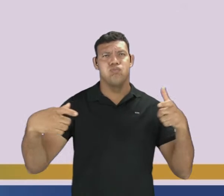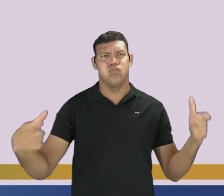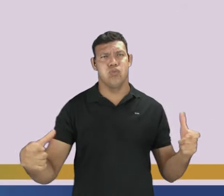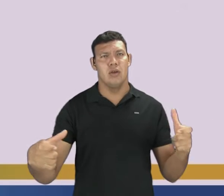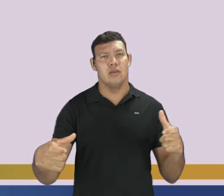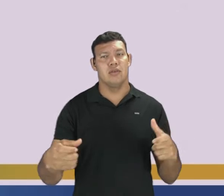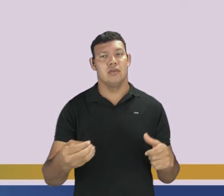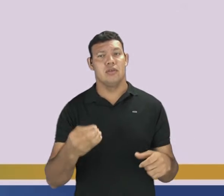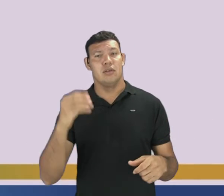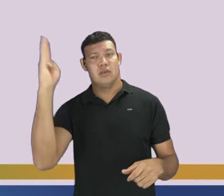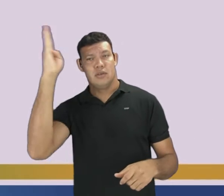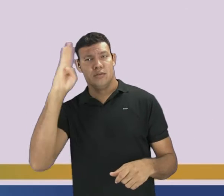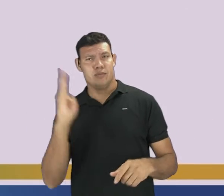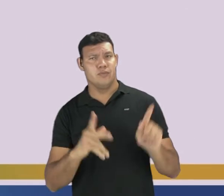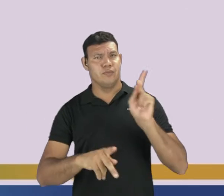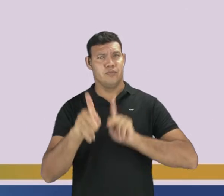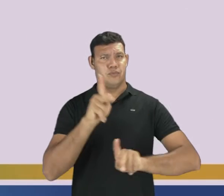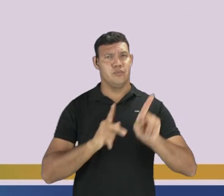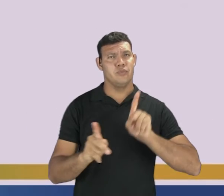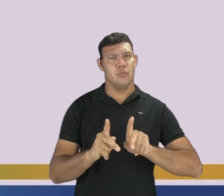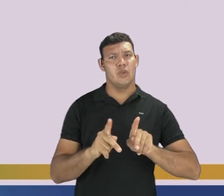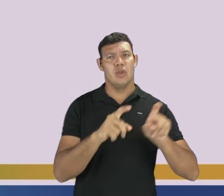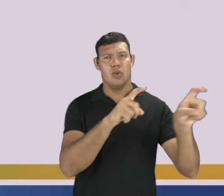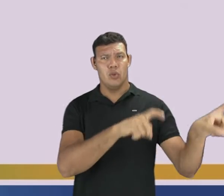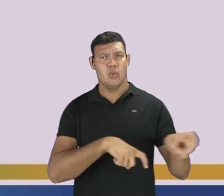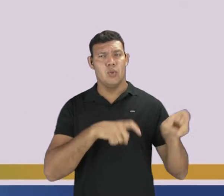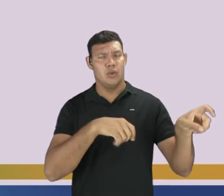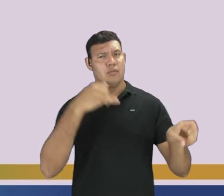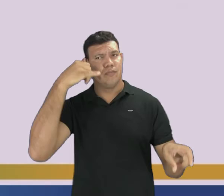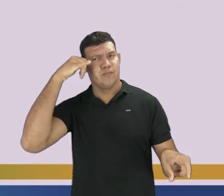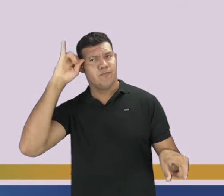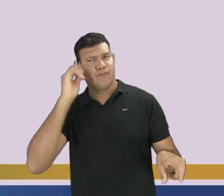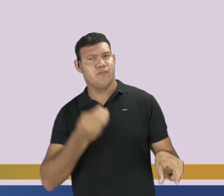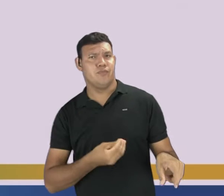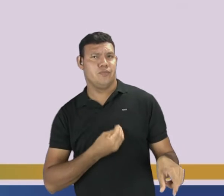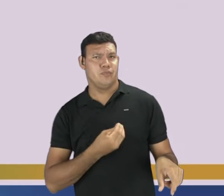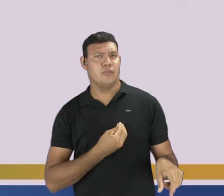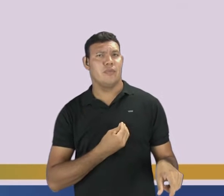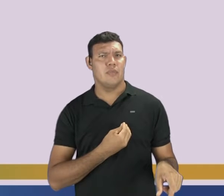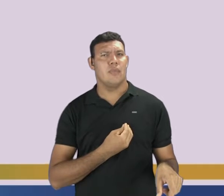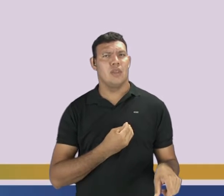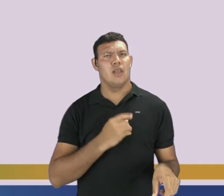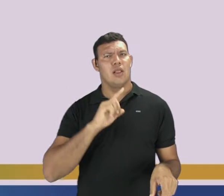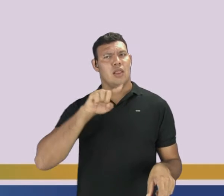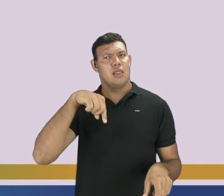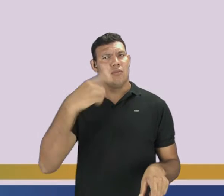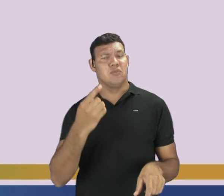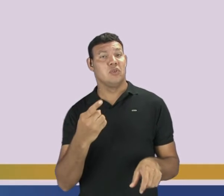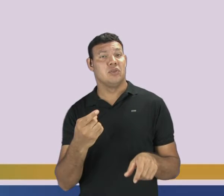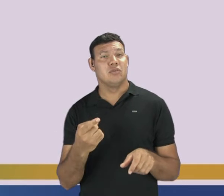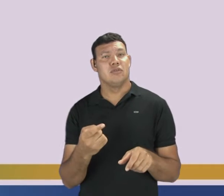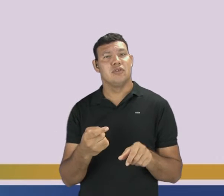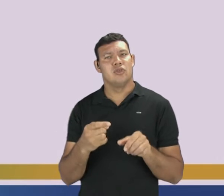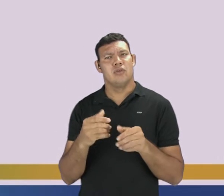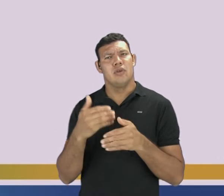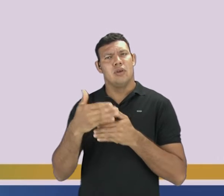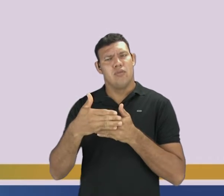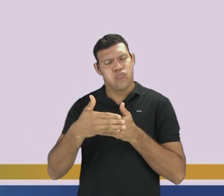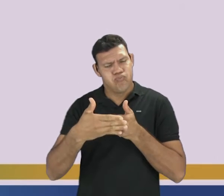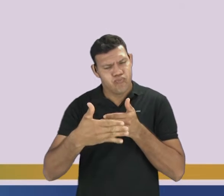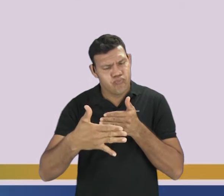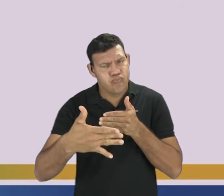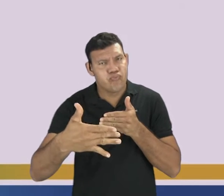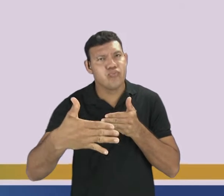gente chama de quê? Do êxodo rural, que ela aconteceu de forma muito acelerada, principalmente para a região centro-oeste,